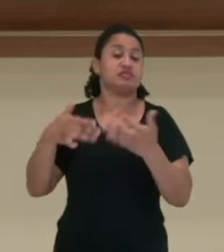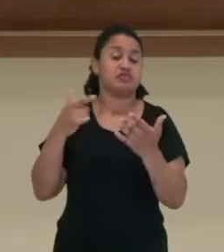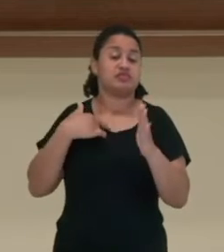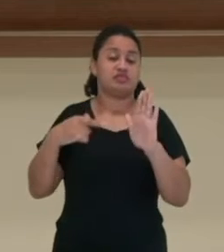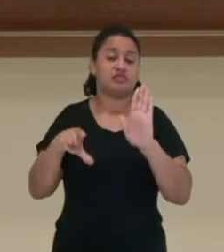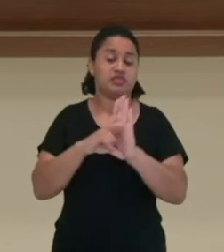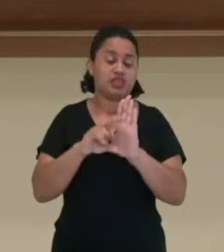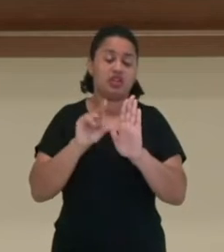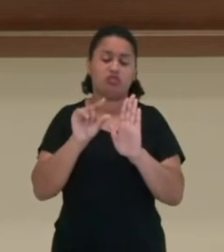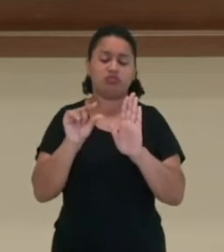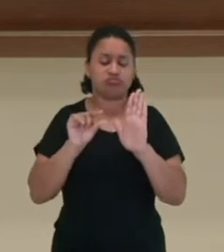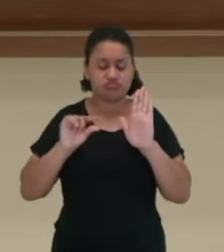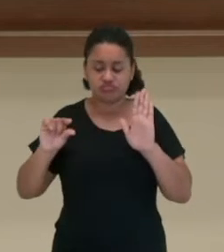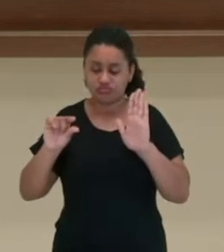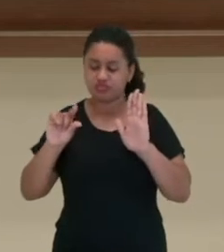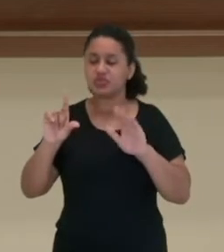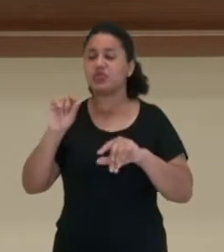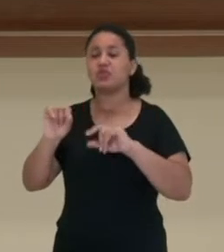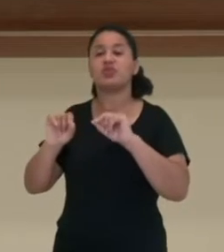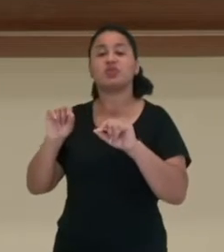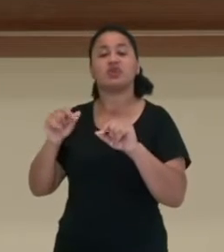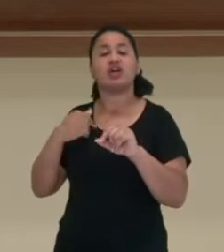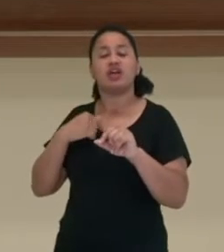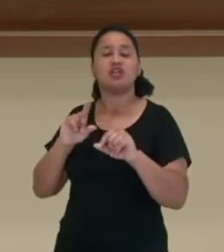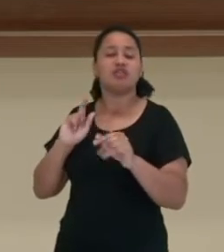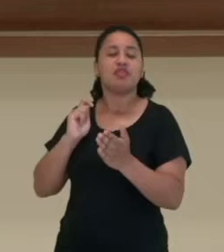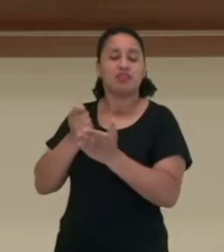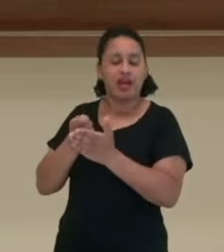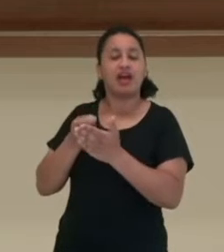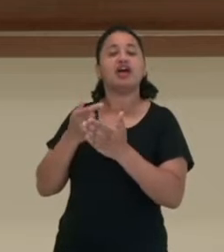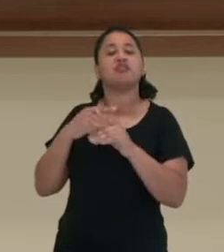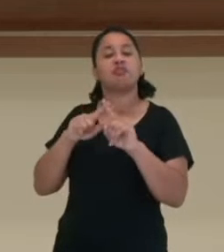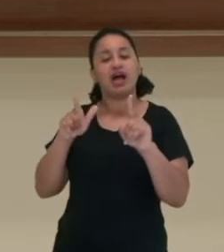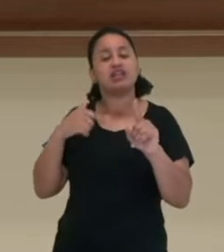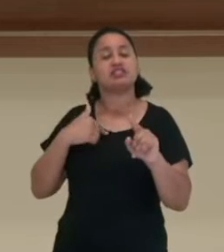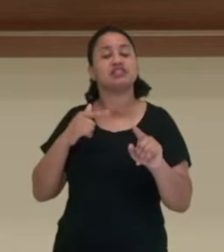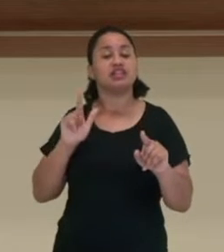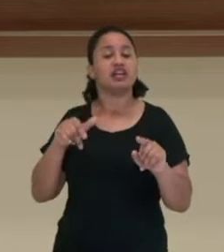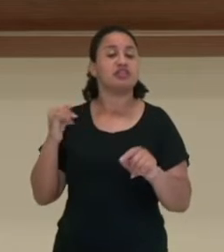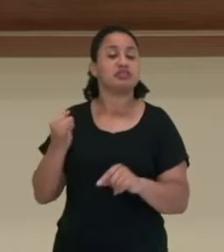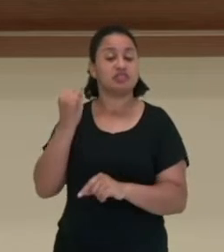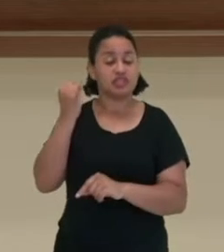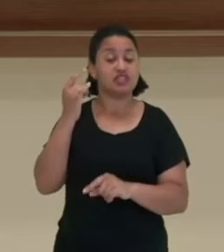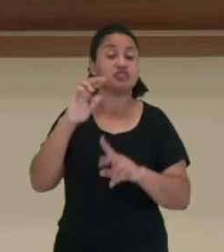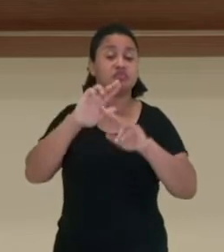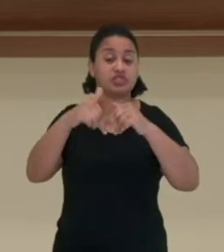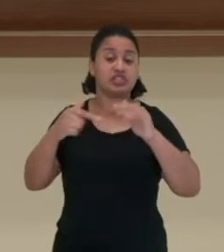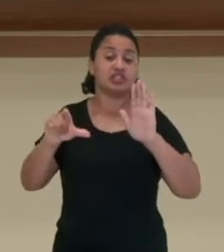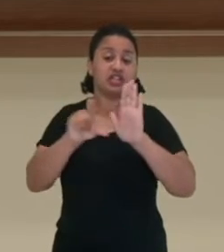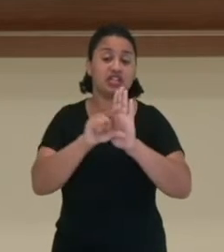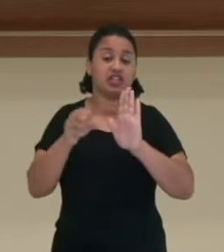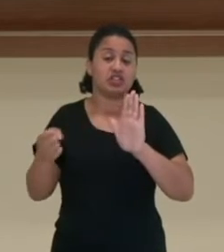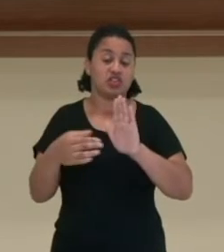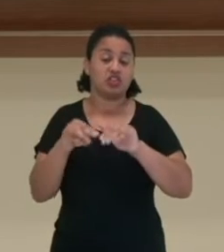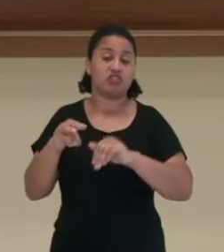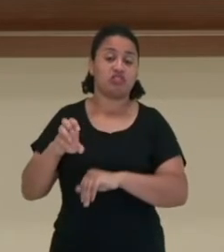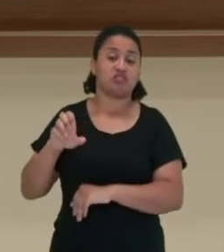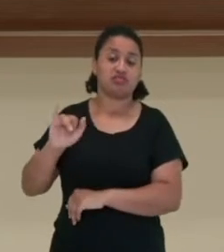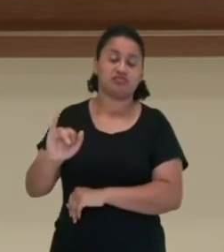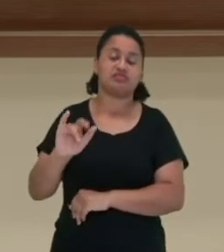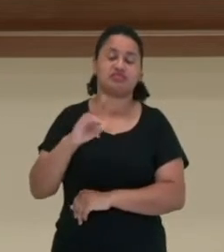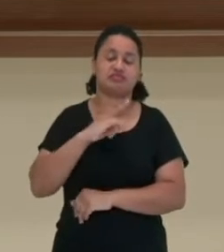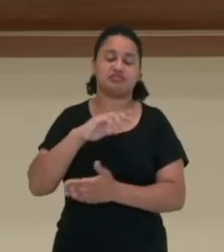pequena parte e que vai valer muito a pena. Por isso, essa nova lei do MEI trouxe